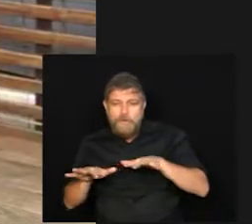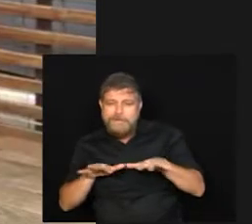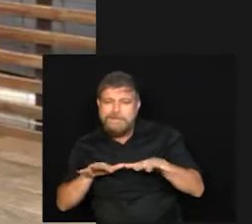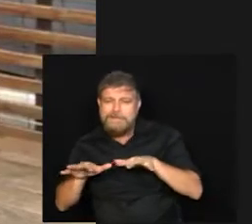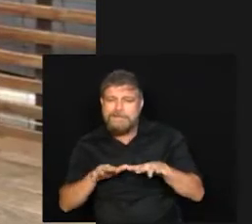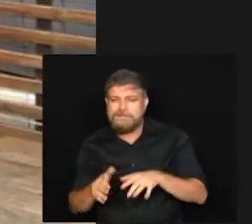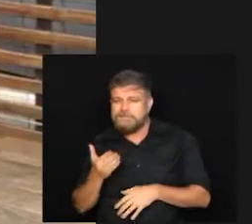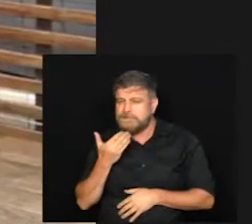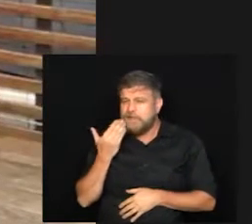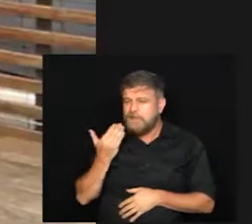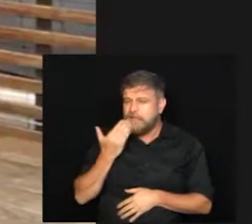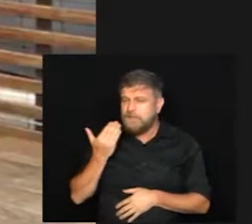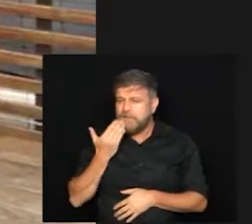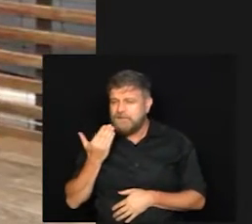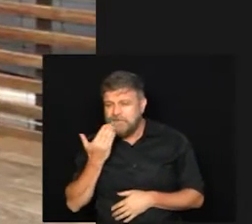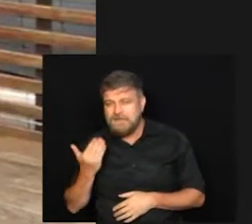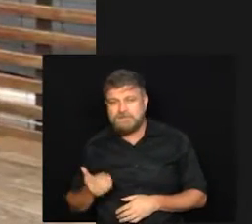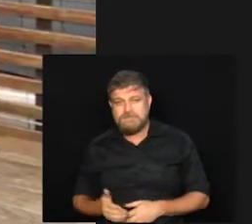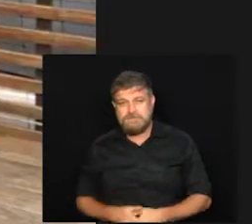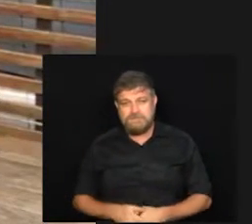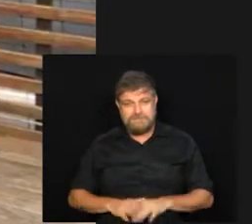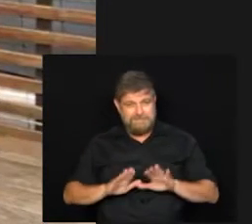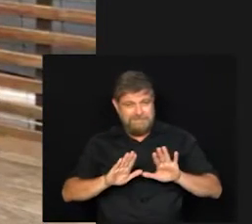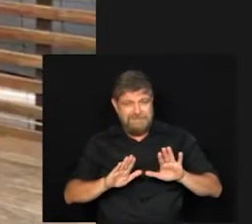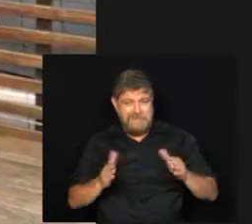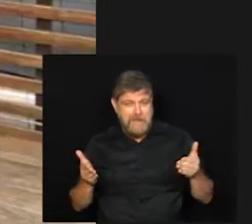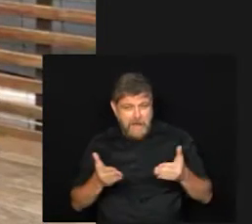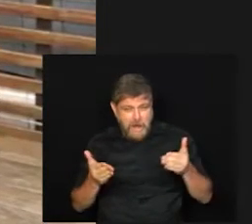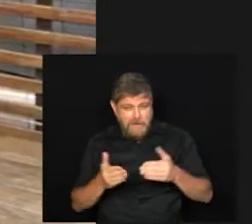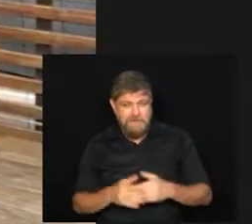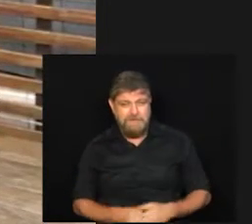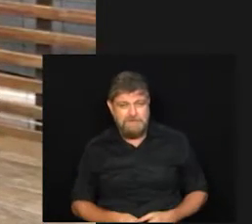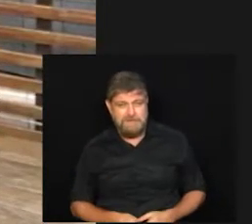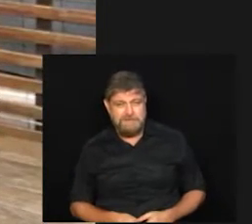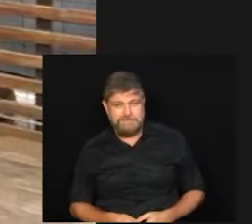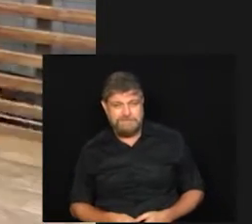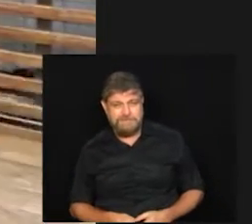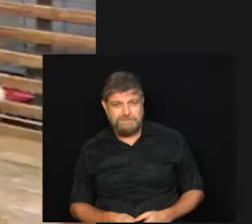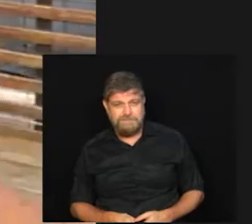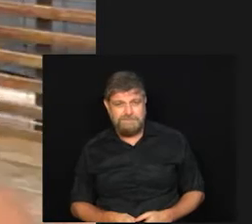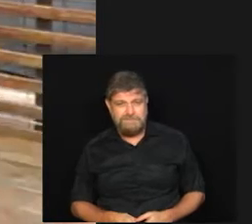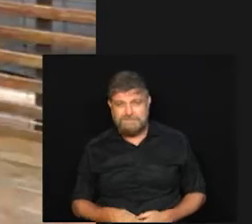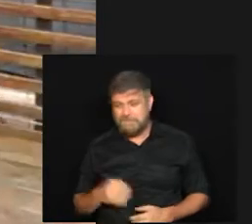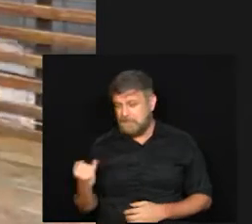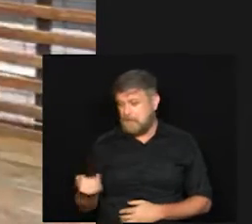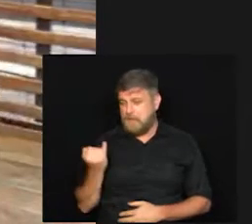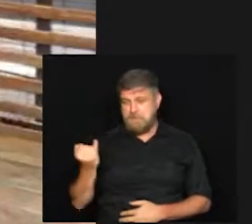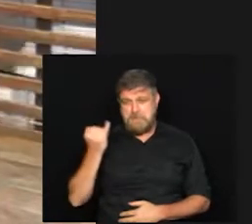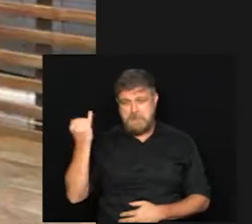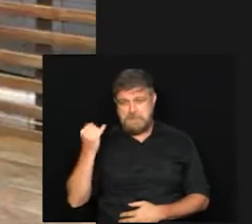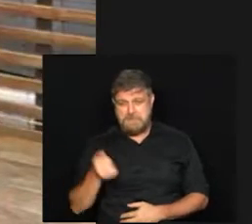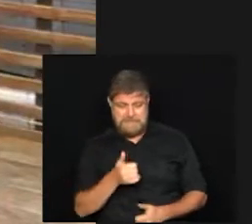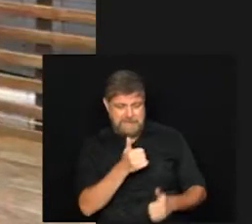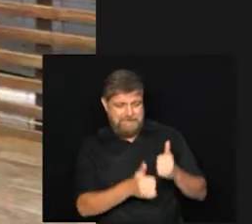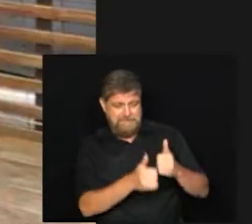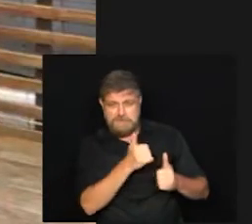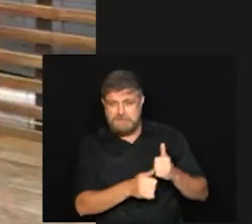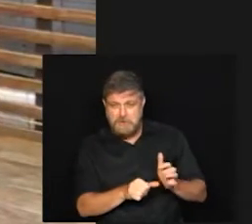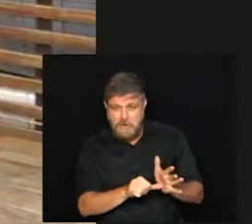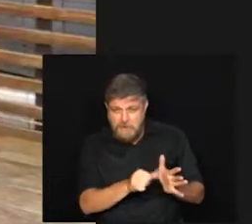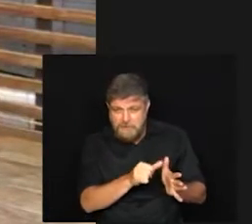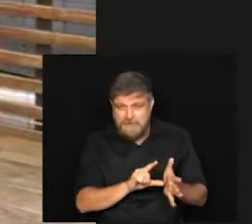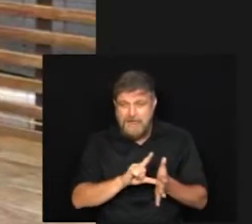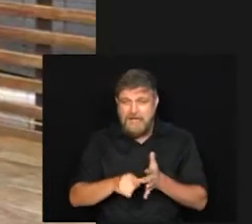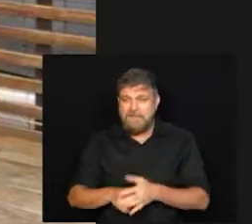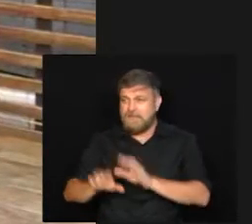se locomover. Agora, falar que é muito importante o cara jogar bola para aprender a